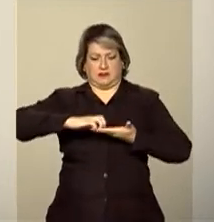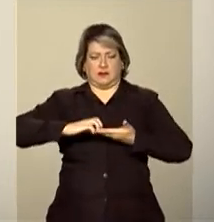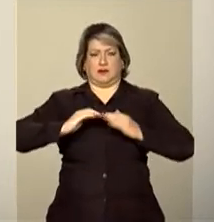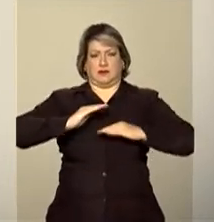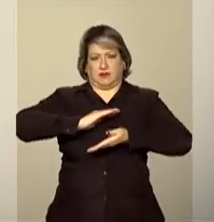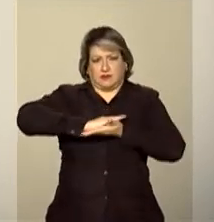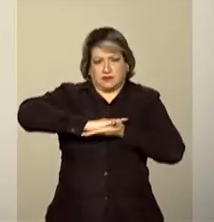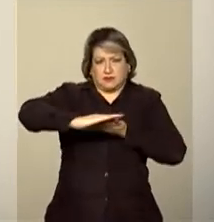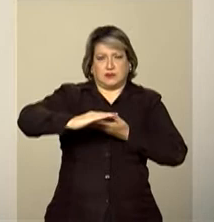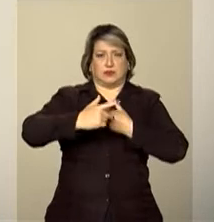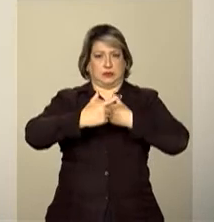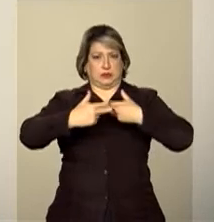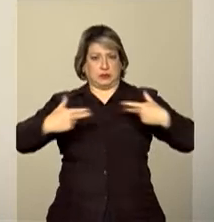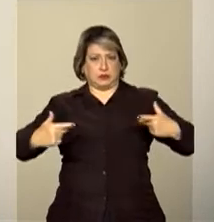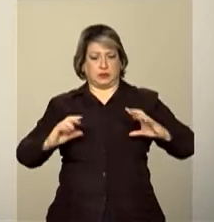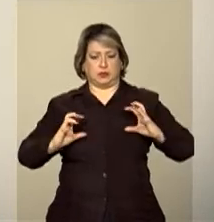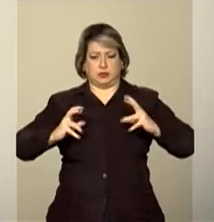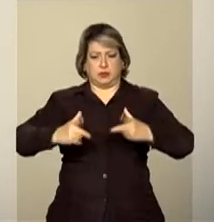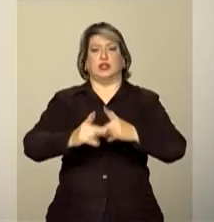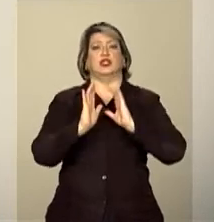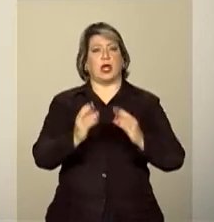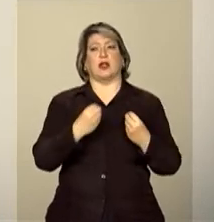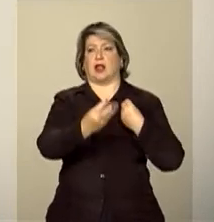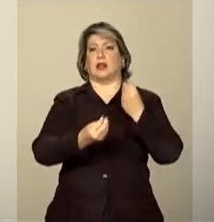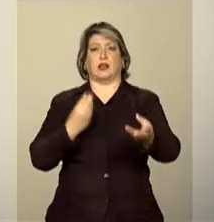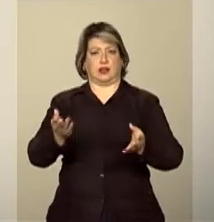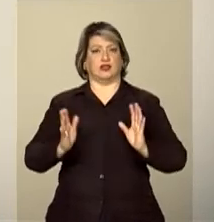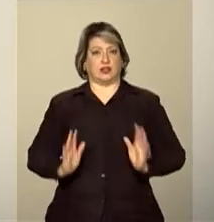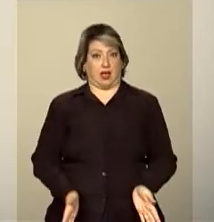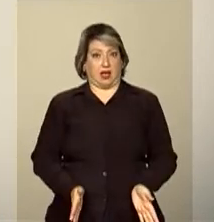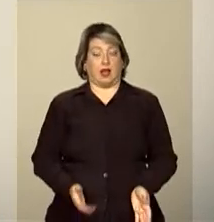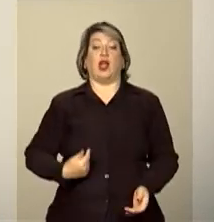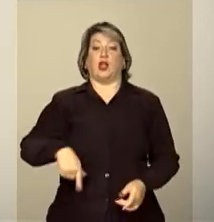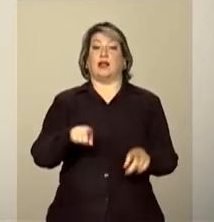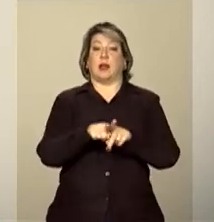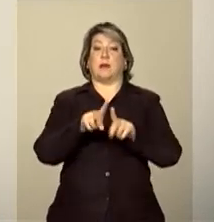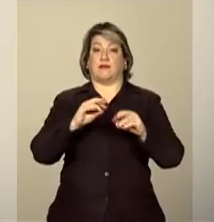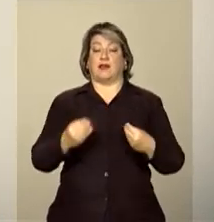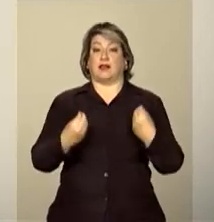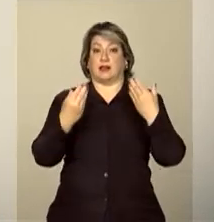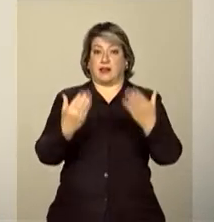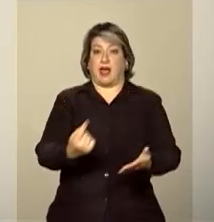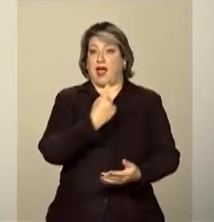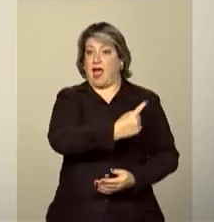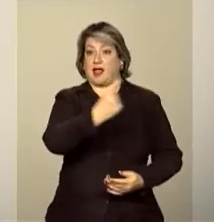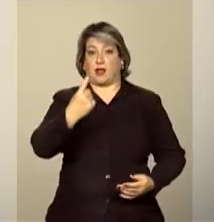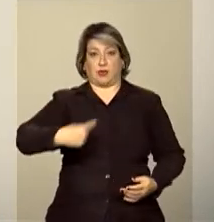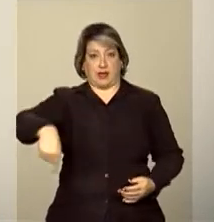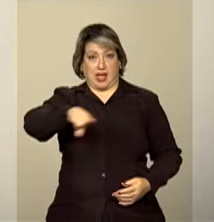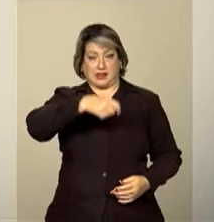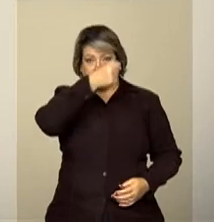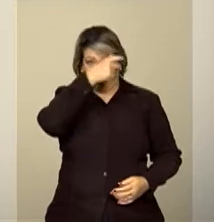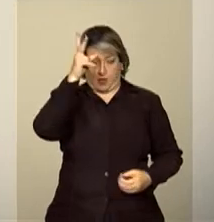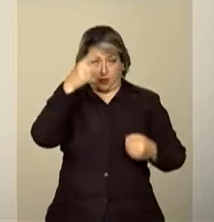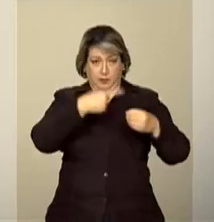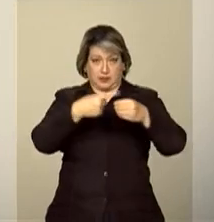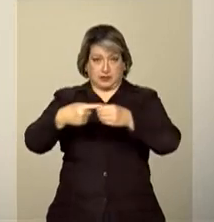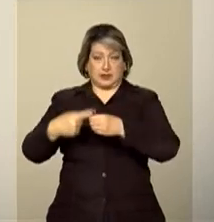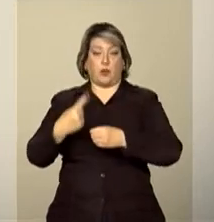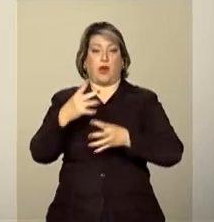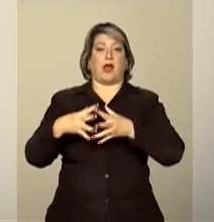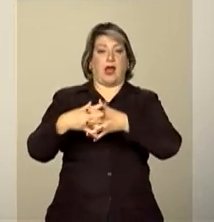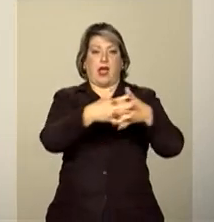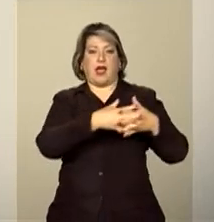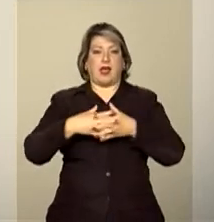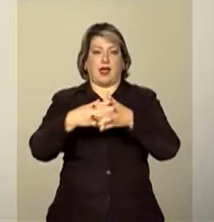motoniveladoras que já começaram a ser entregues também nós iremos entregar para cada um desses municípios um